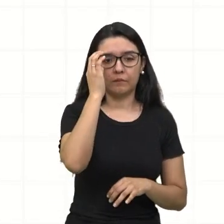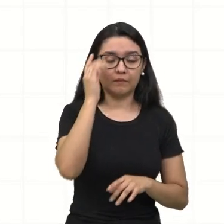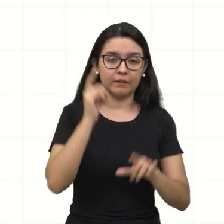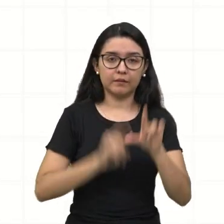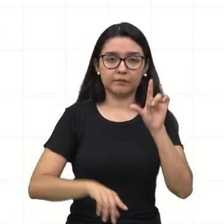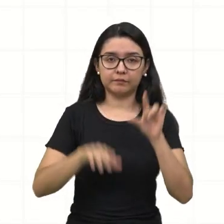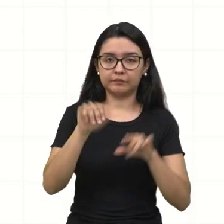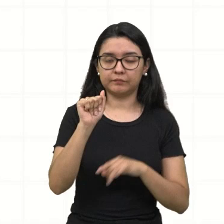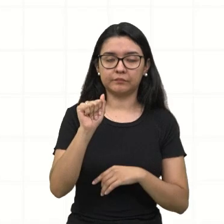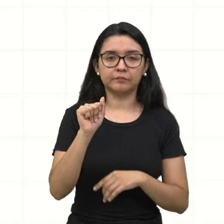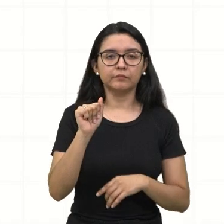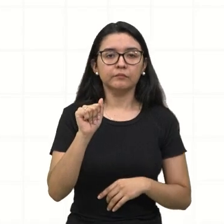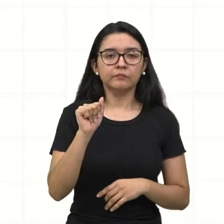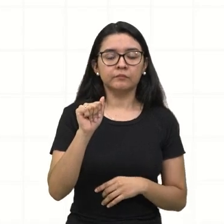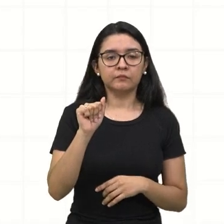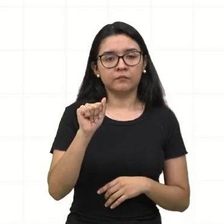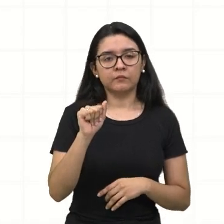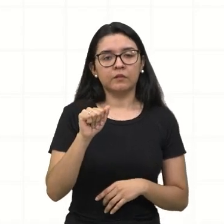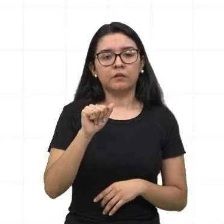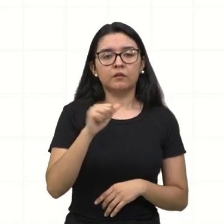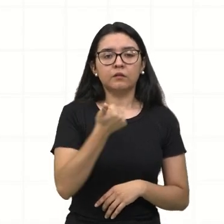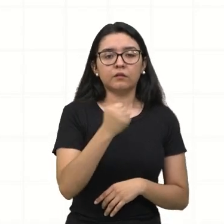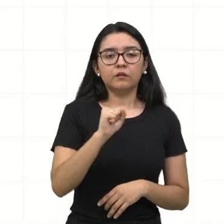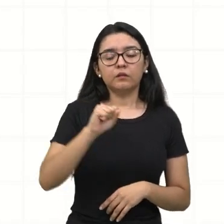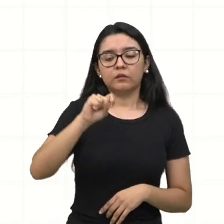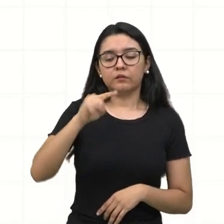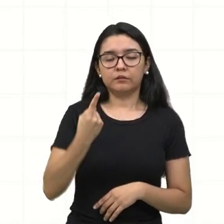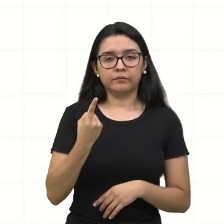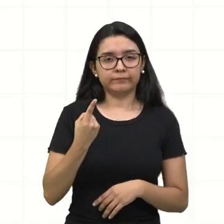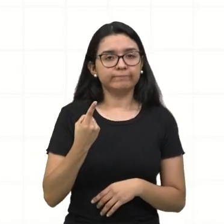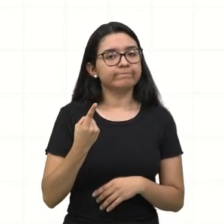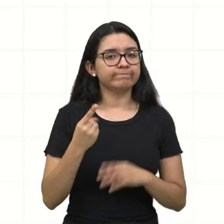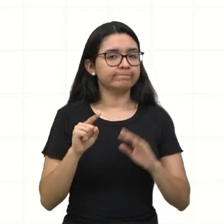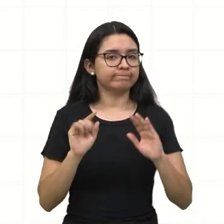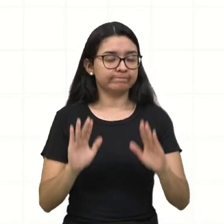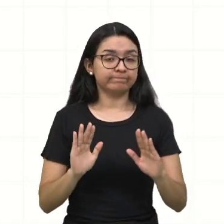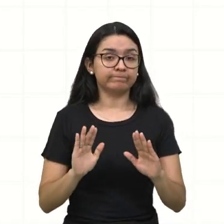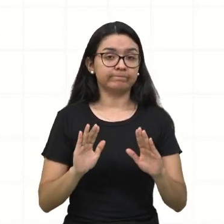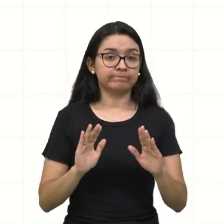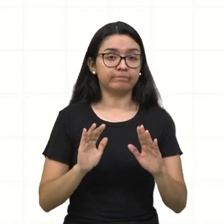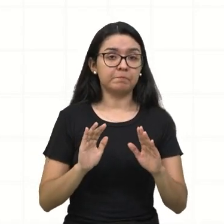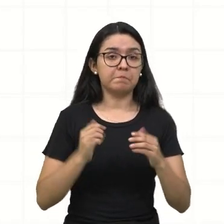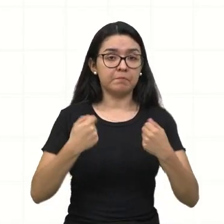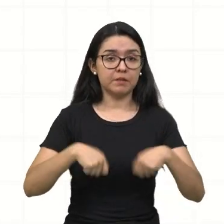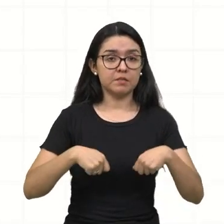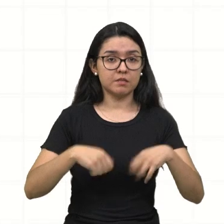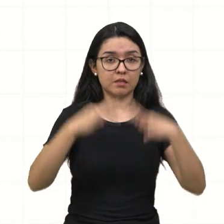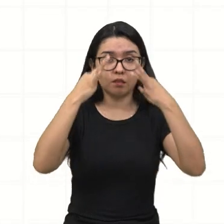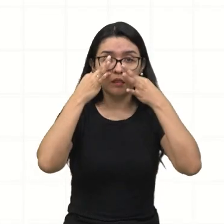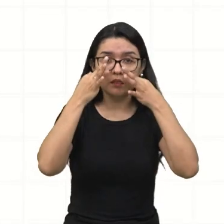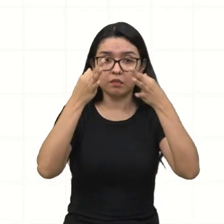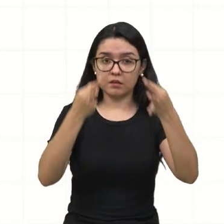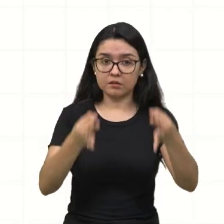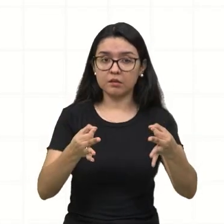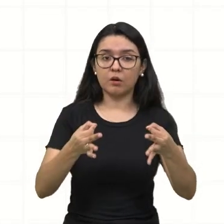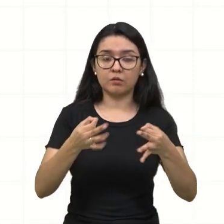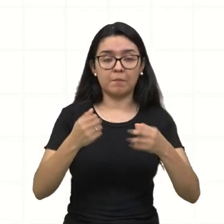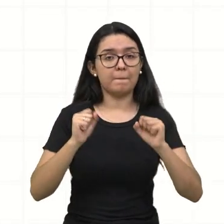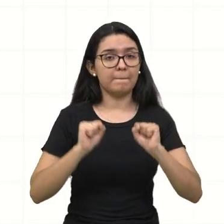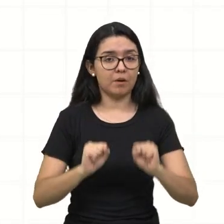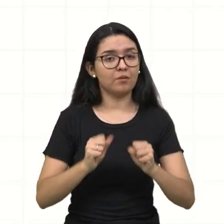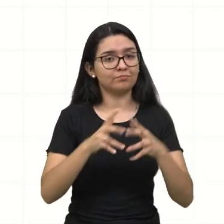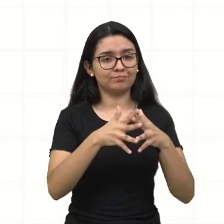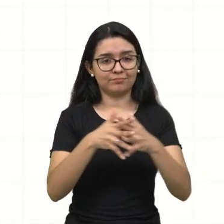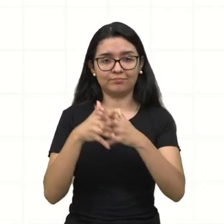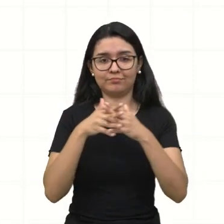A. 18.000. Então, é muito importante a gente estar atento para esses distratores, né? Para